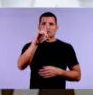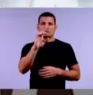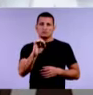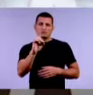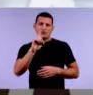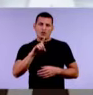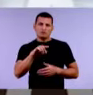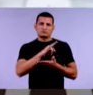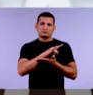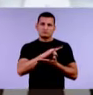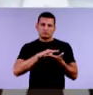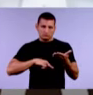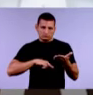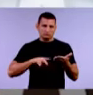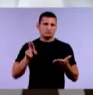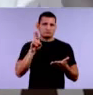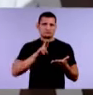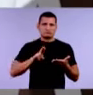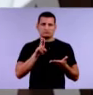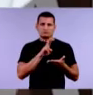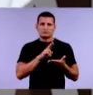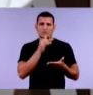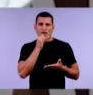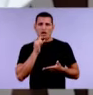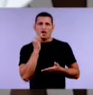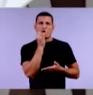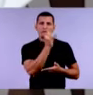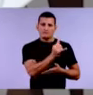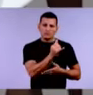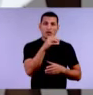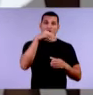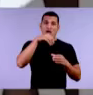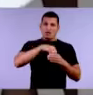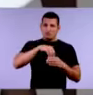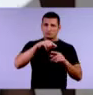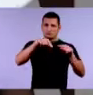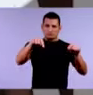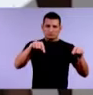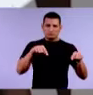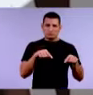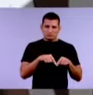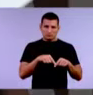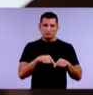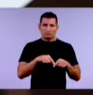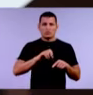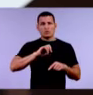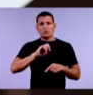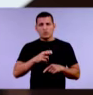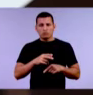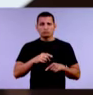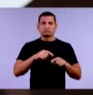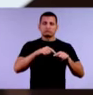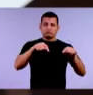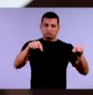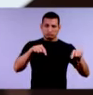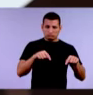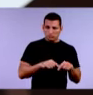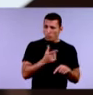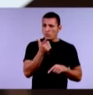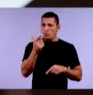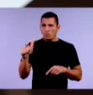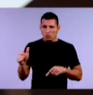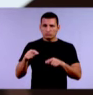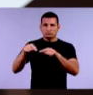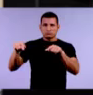expediente que se usa para se comunicar dentro do próprio gabinete ou entre os gabinetes dentro